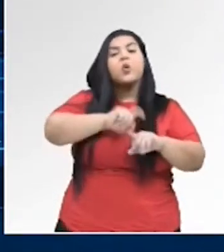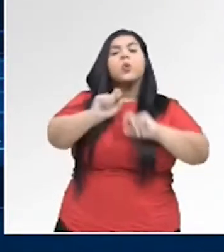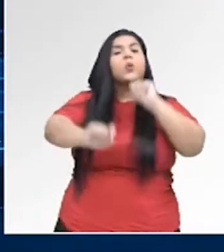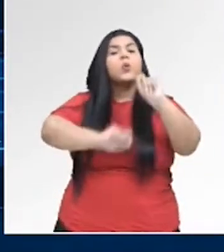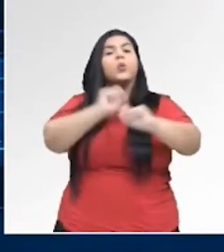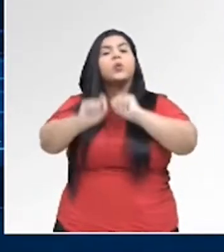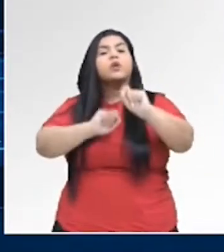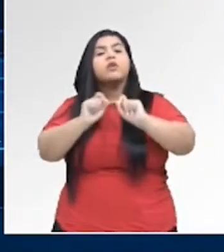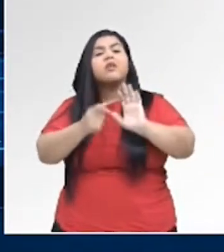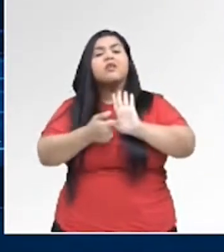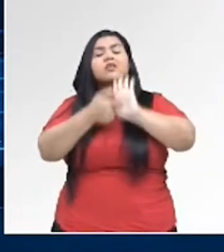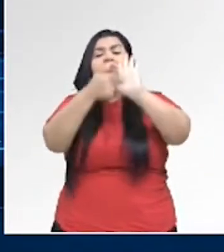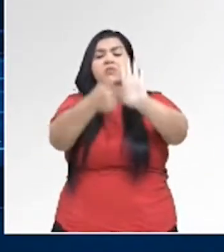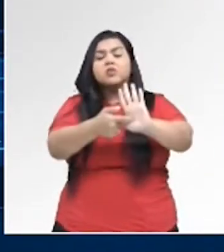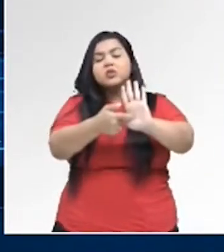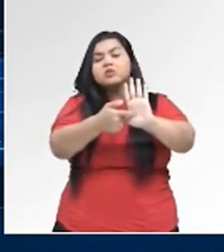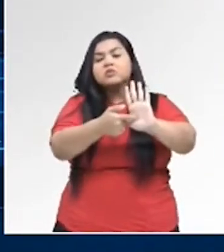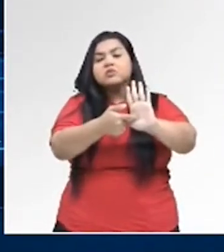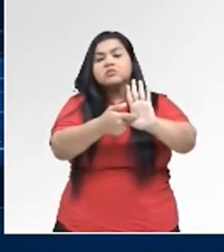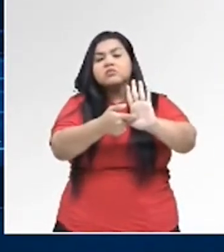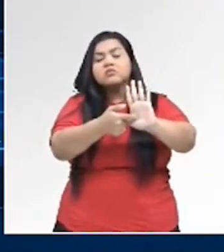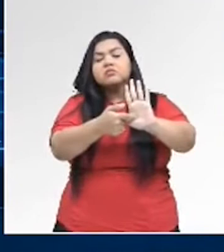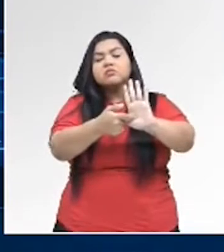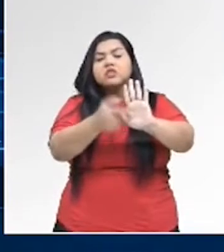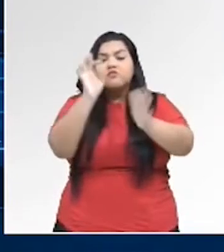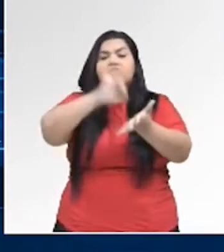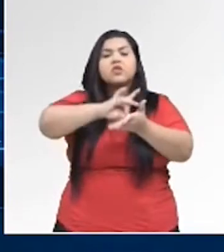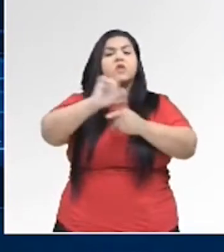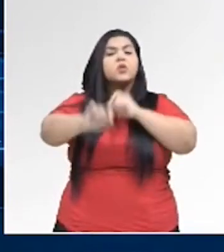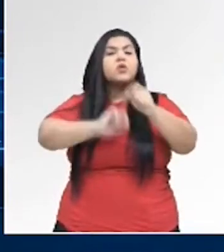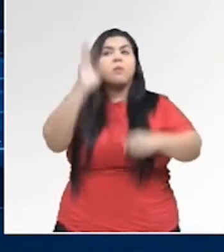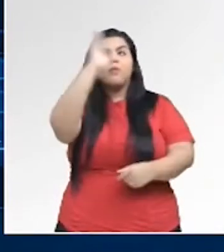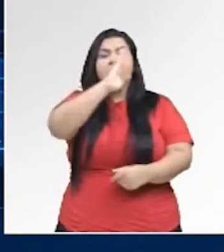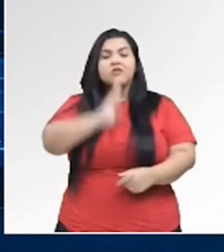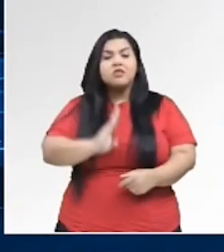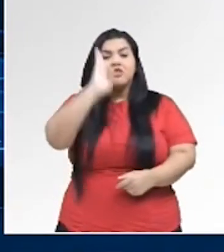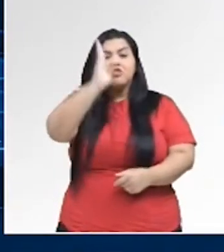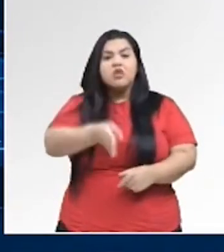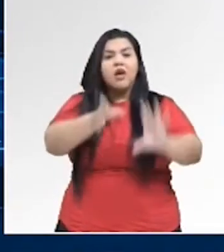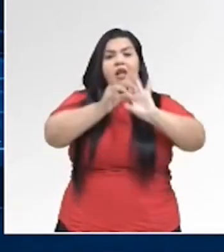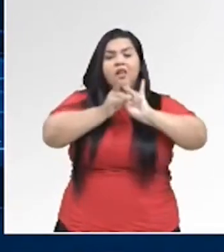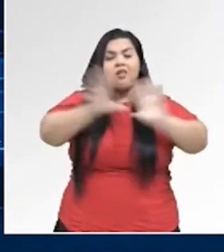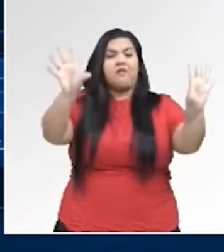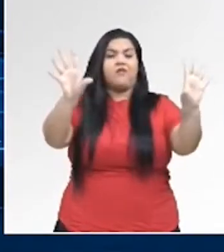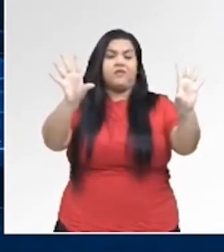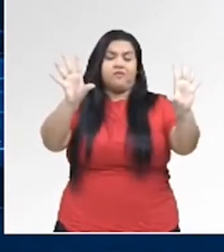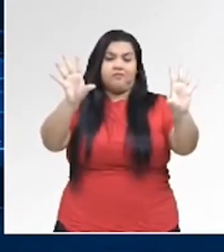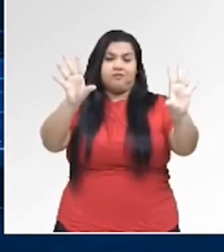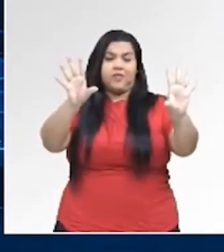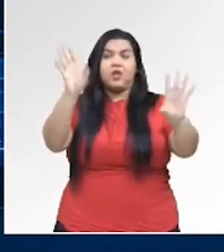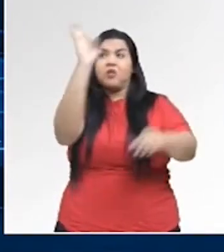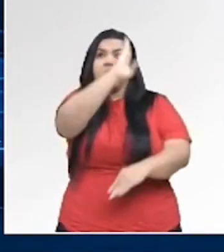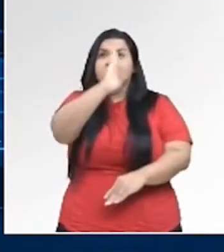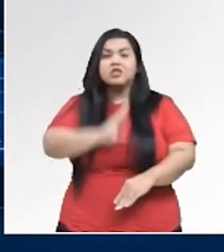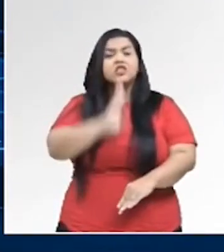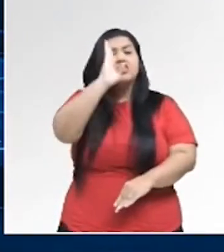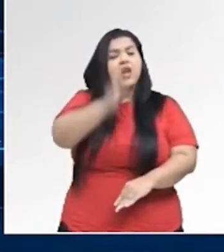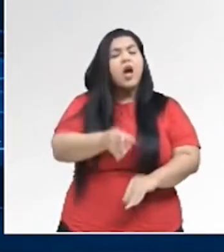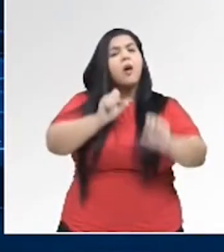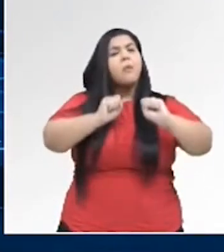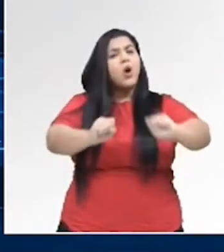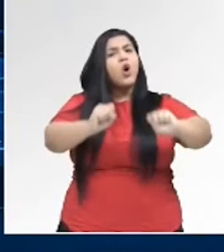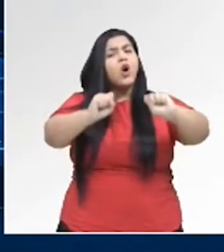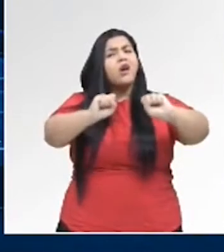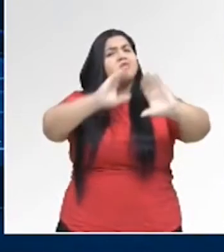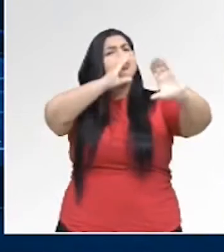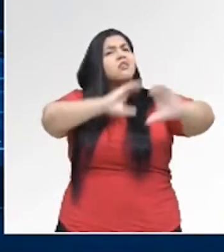que o autor traz em cima desta estrofe? Né? Que o Brasil está livre, né? Que o Brasil já pode